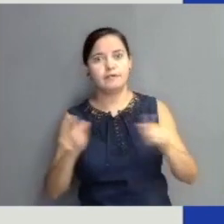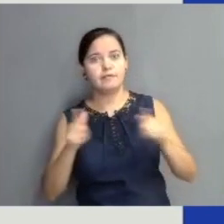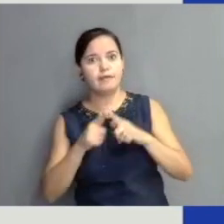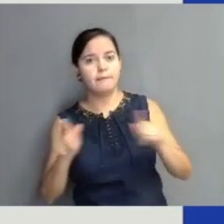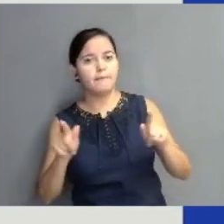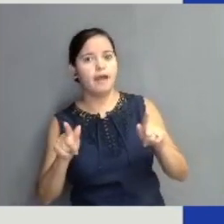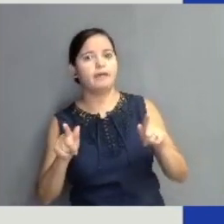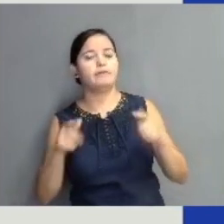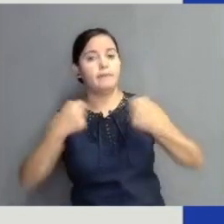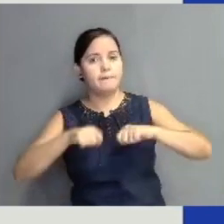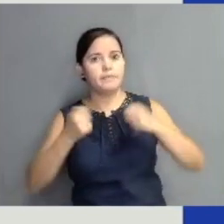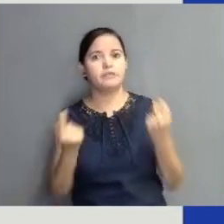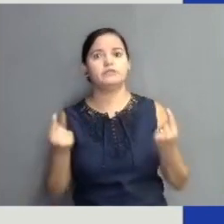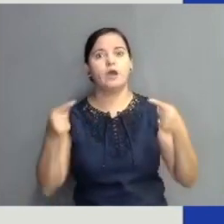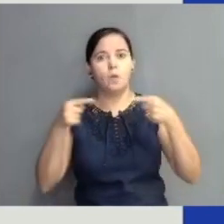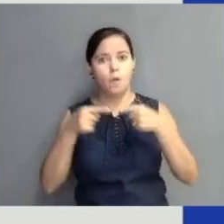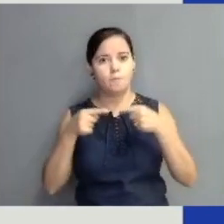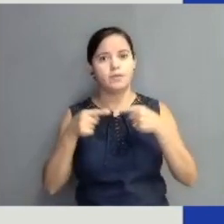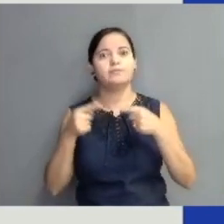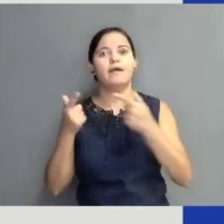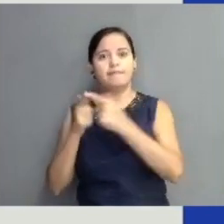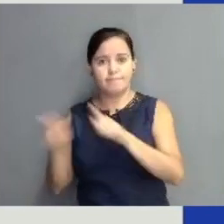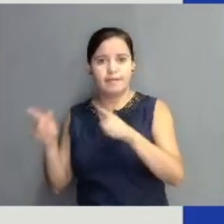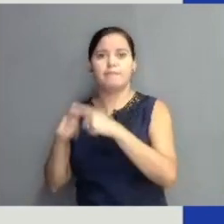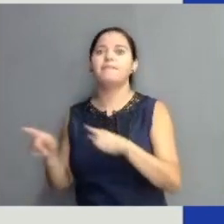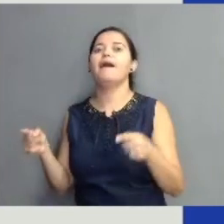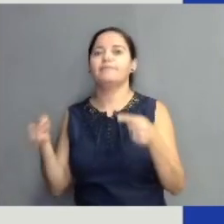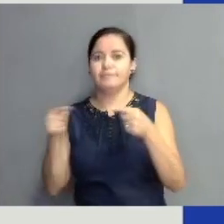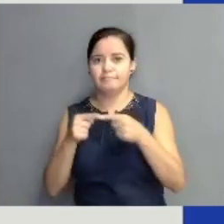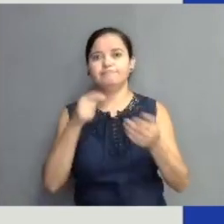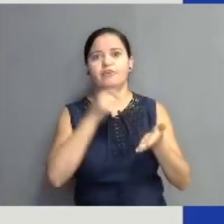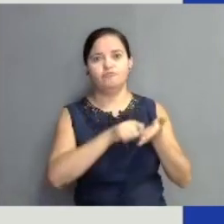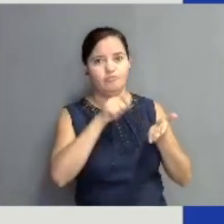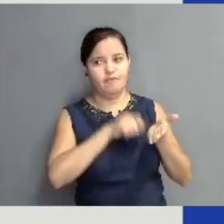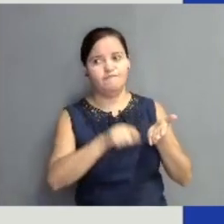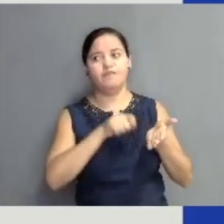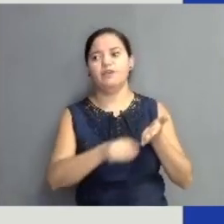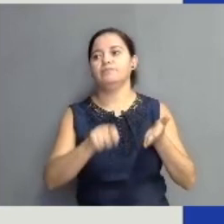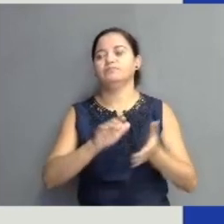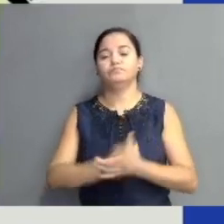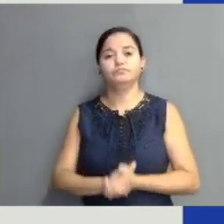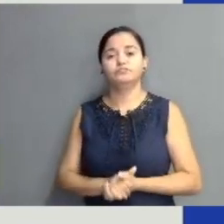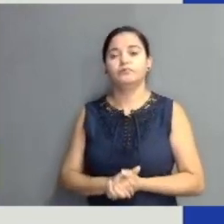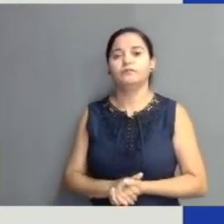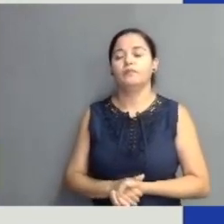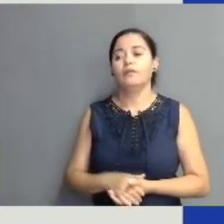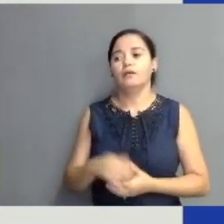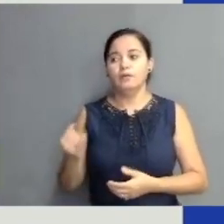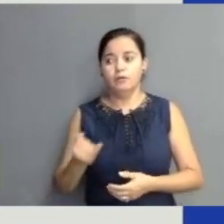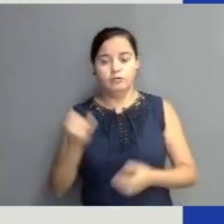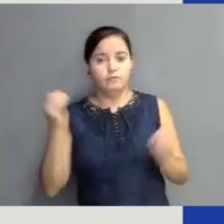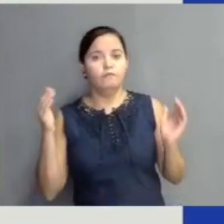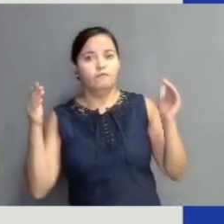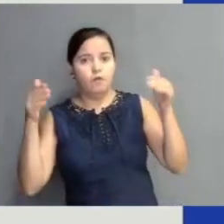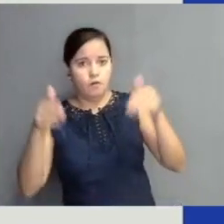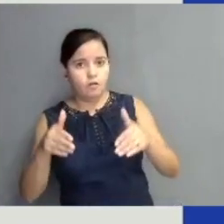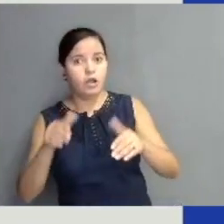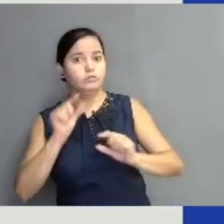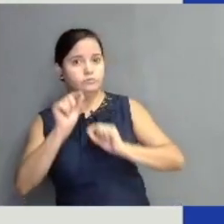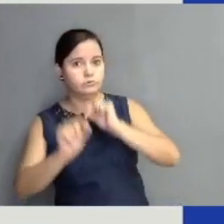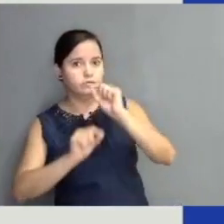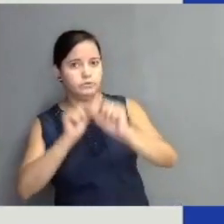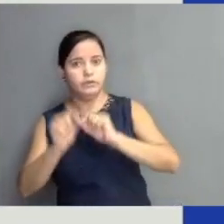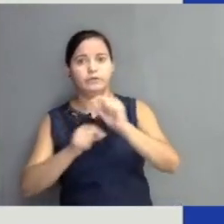mas de acordo com o que a gramática nos fala, tá? Nos orienta. Então, ó, focando aqui nessa questão